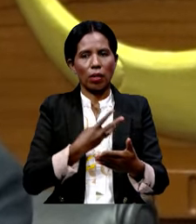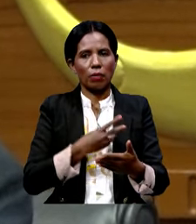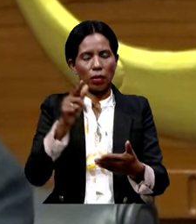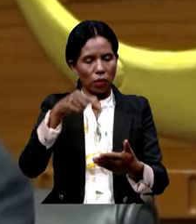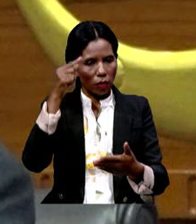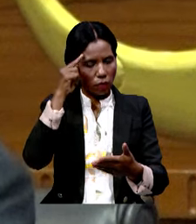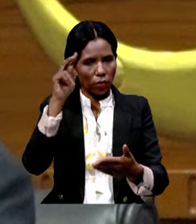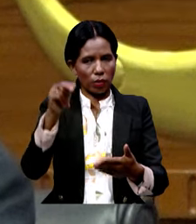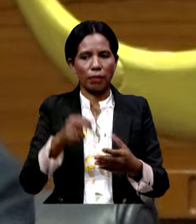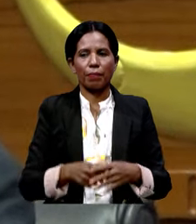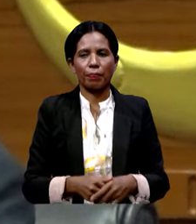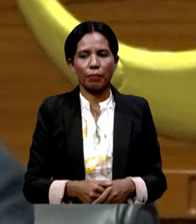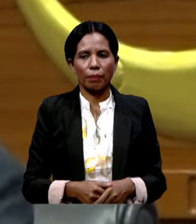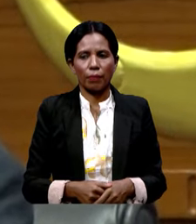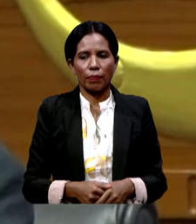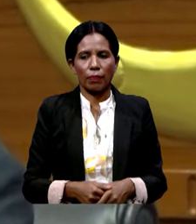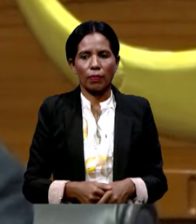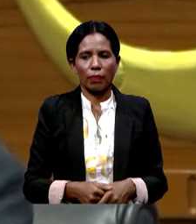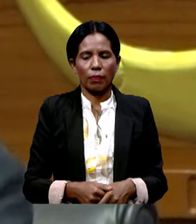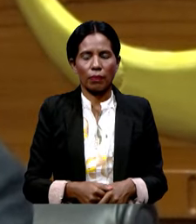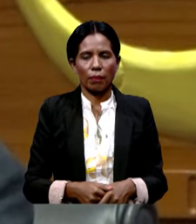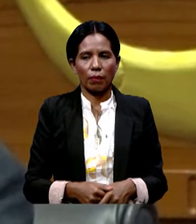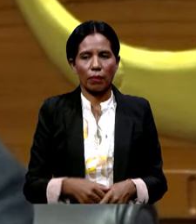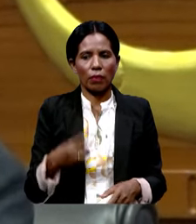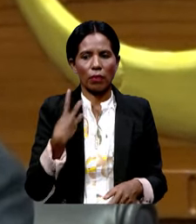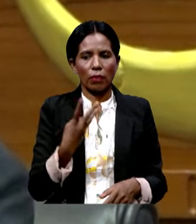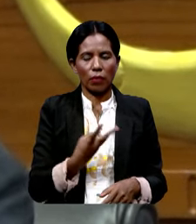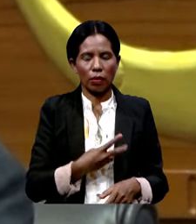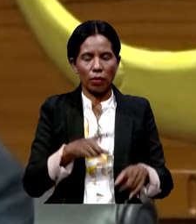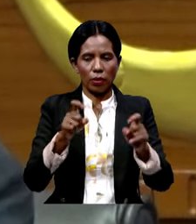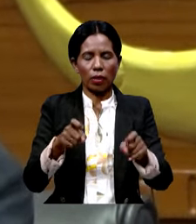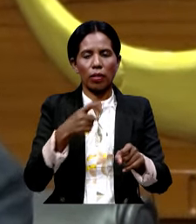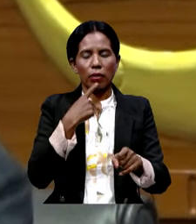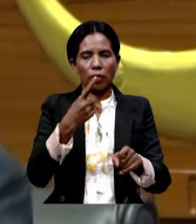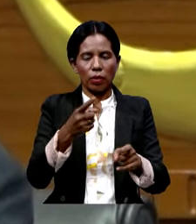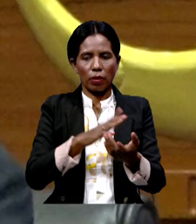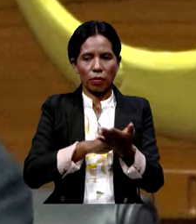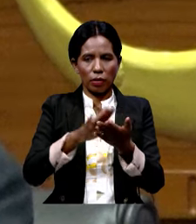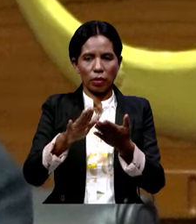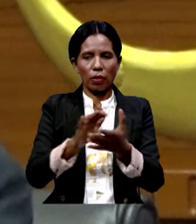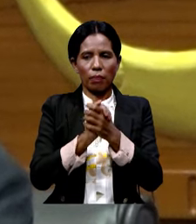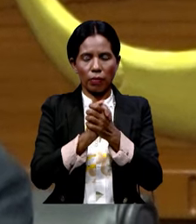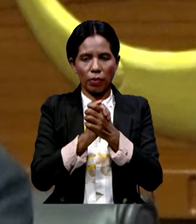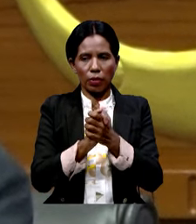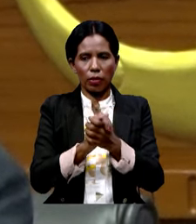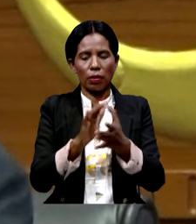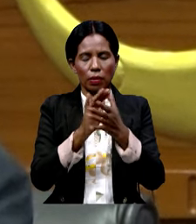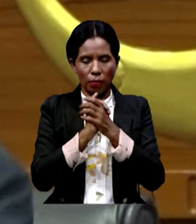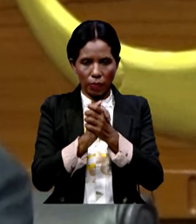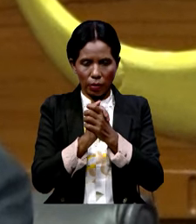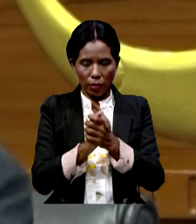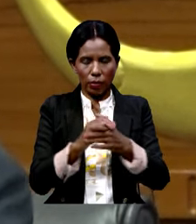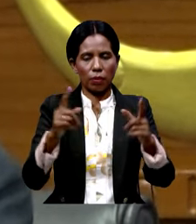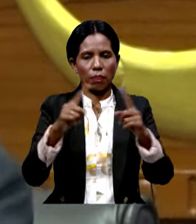governação ninian e a mim tem que até ter mamos catac parabéns vai a